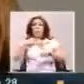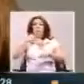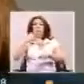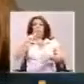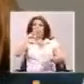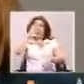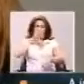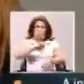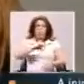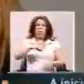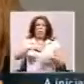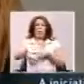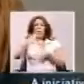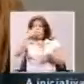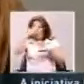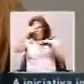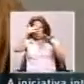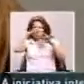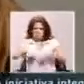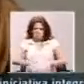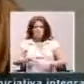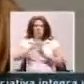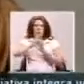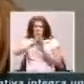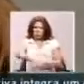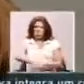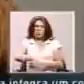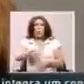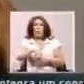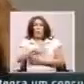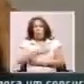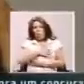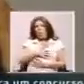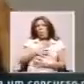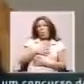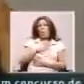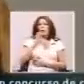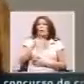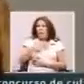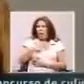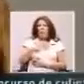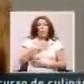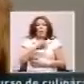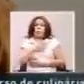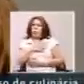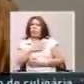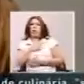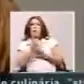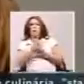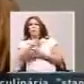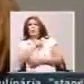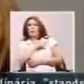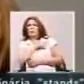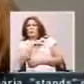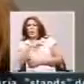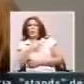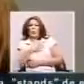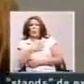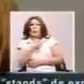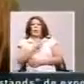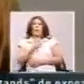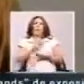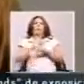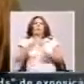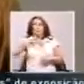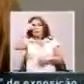levar a que alguns alunos se sintam de tal forma humilhados que decidam não fazer parte daquele ensino superior, pelo menos não daquela faculdade ou